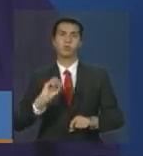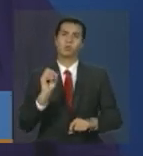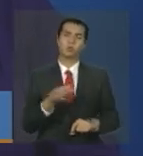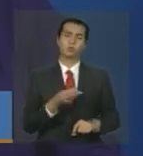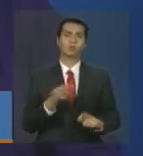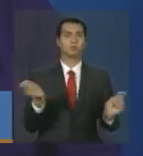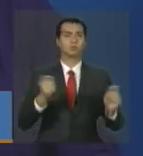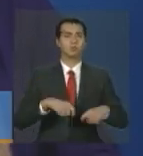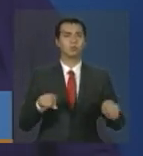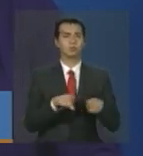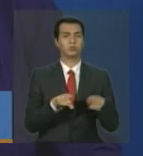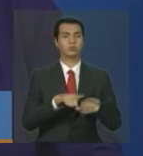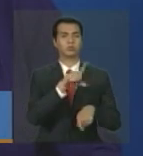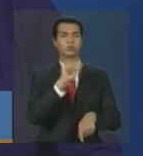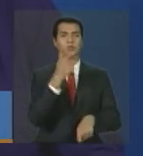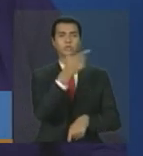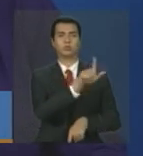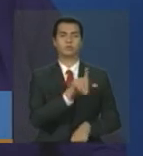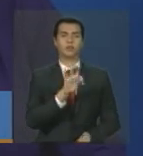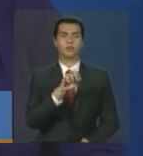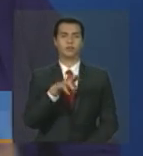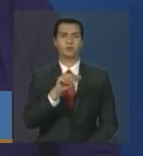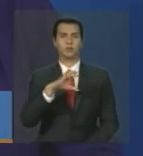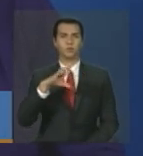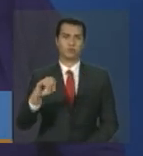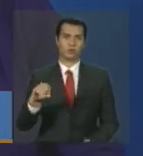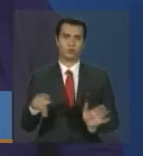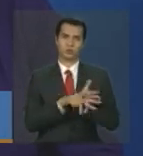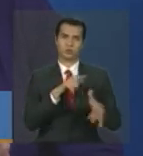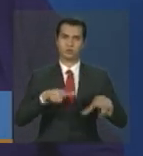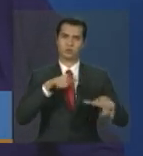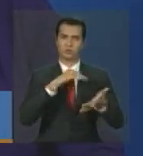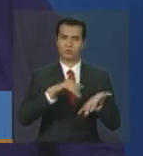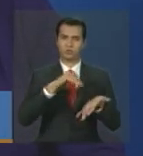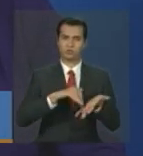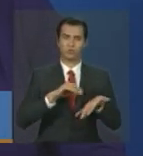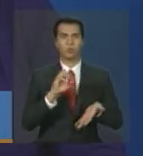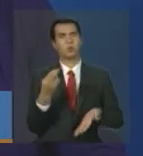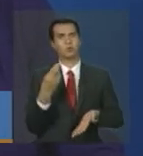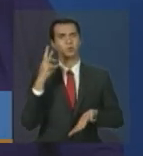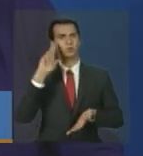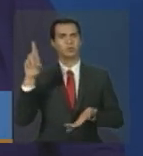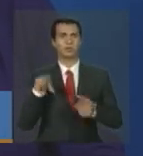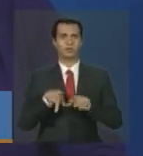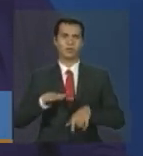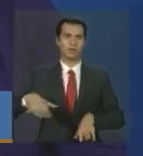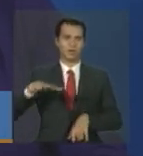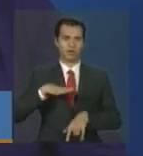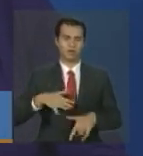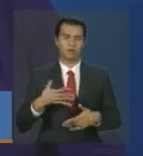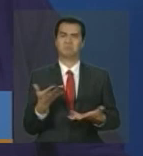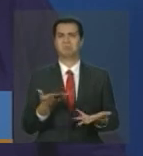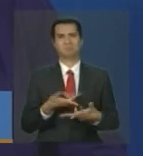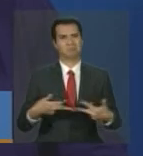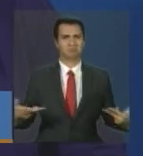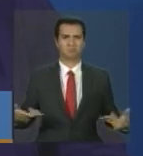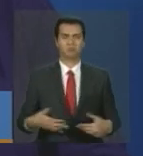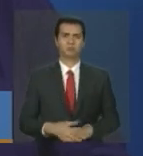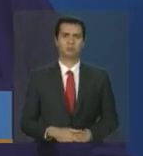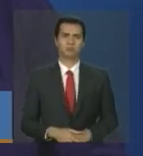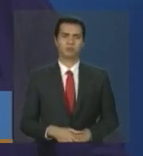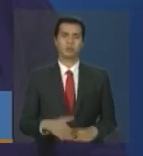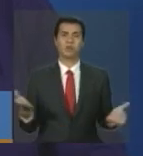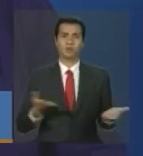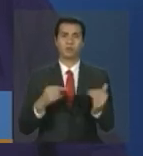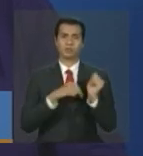e pode ser a um técnico da secretaria o diretor diário um coordenador como agora as senhas podem